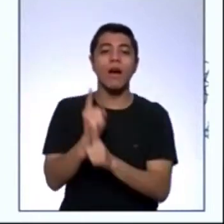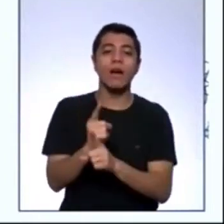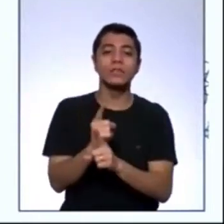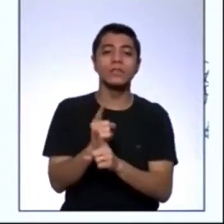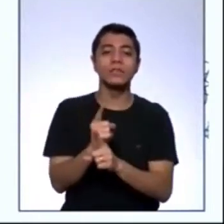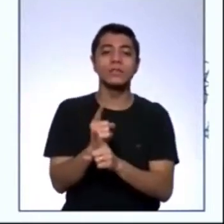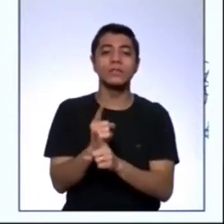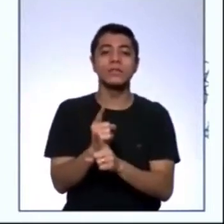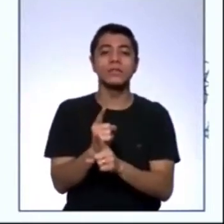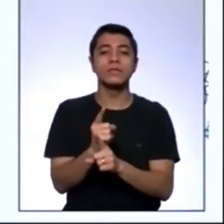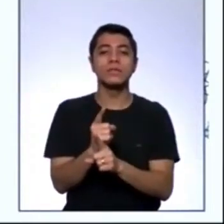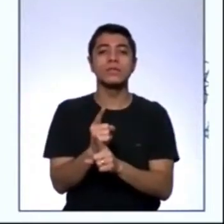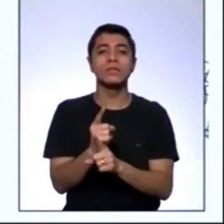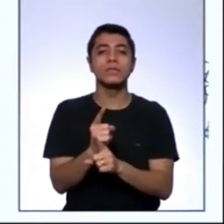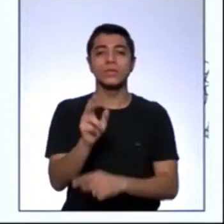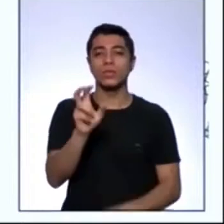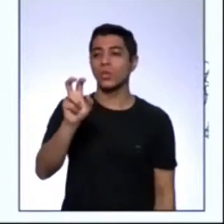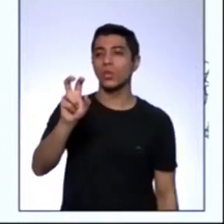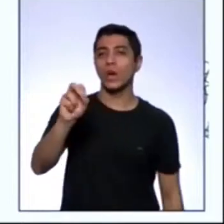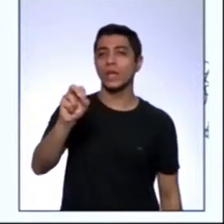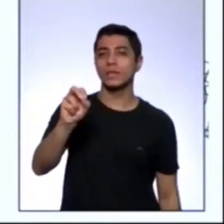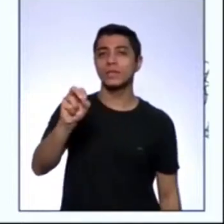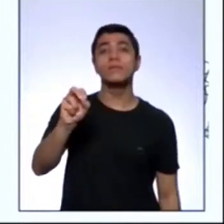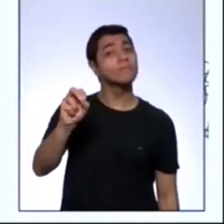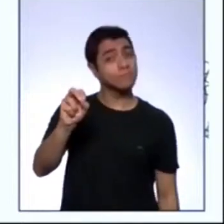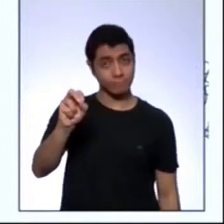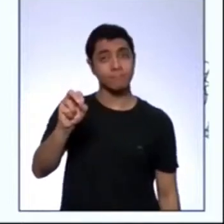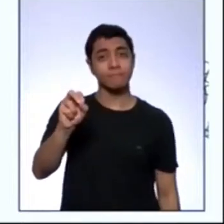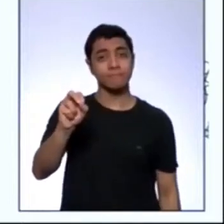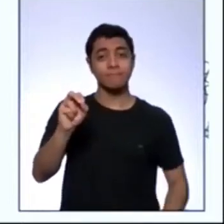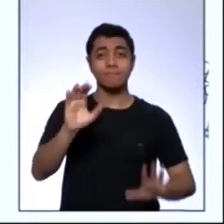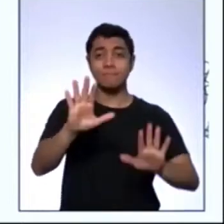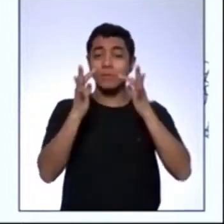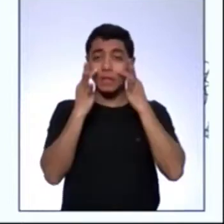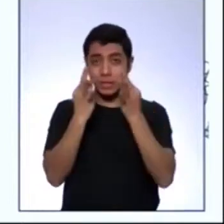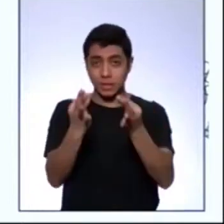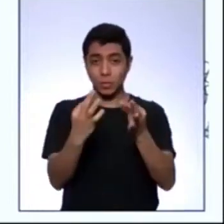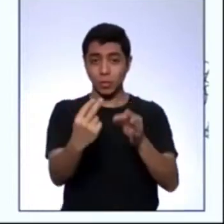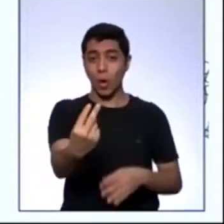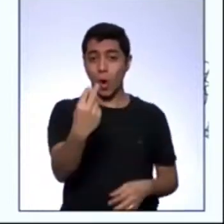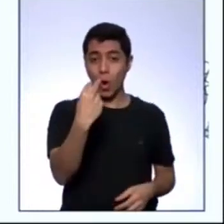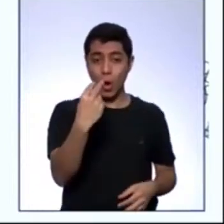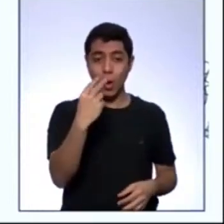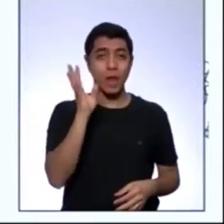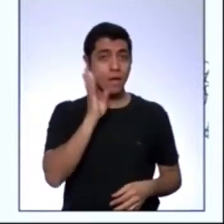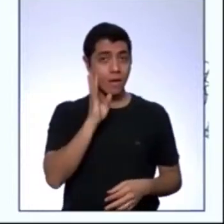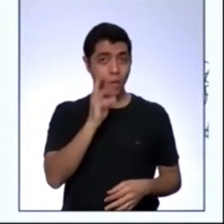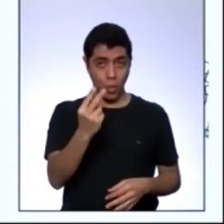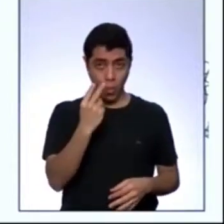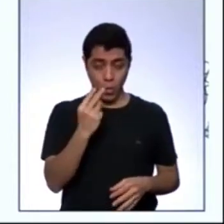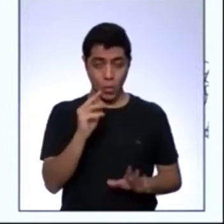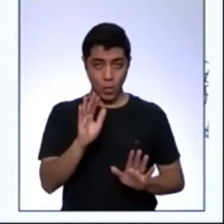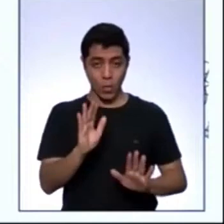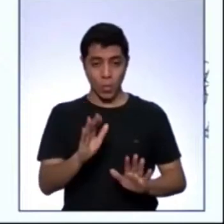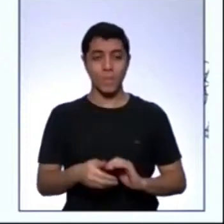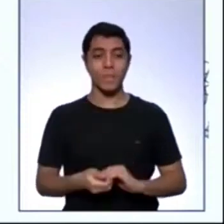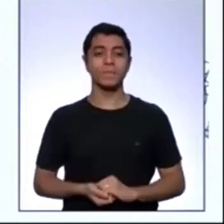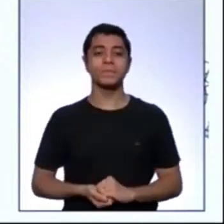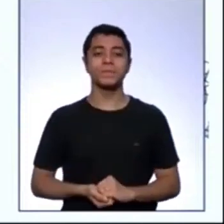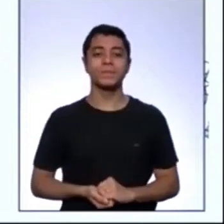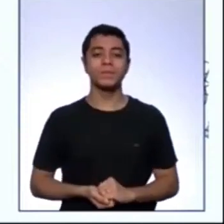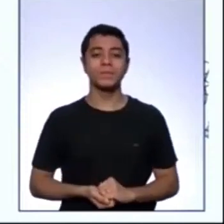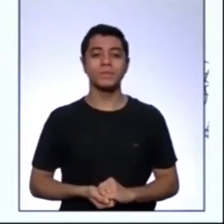Presta atenção presta atenção aqui olha que da hora uma porcentagem